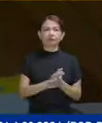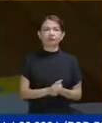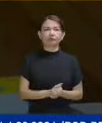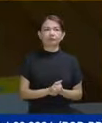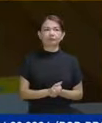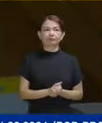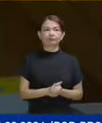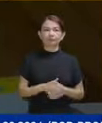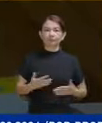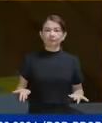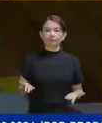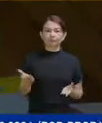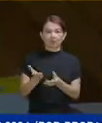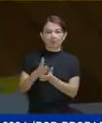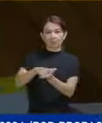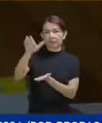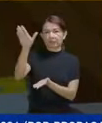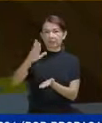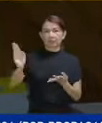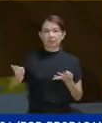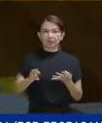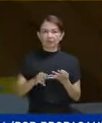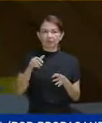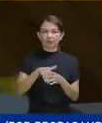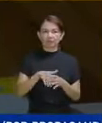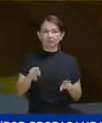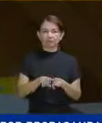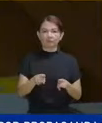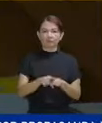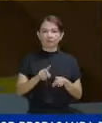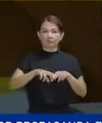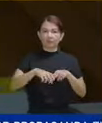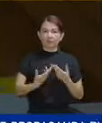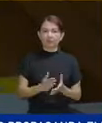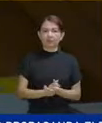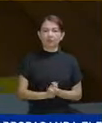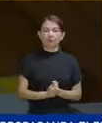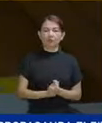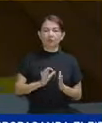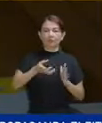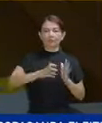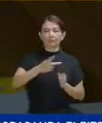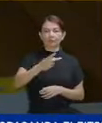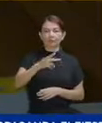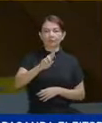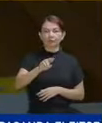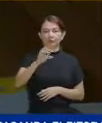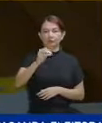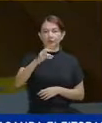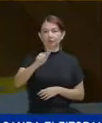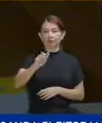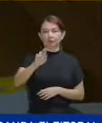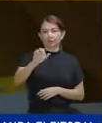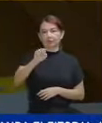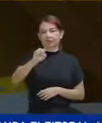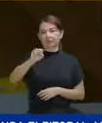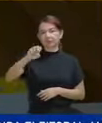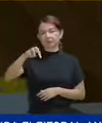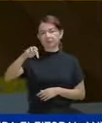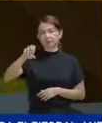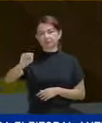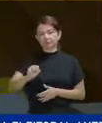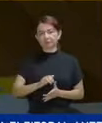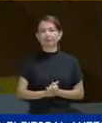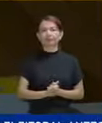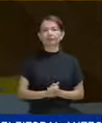cabelos castanhos escuros, lisos, aloirados na pontas. Usa leve maquiagem, batom rosa claro. Traje toga preta. Pelo